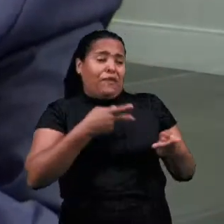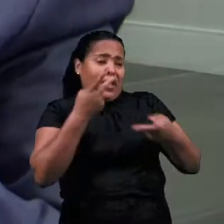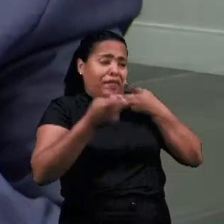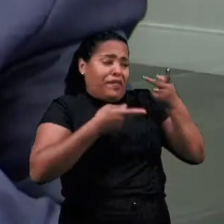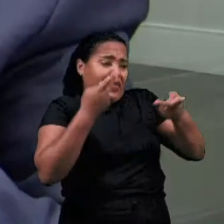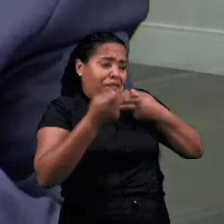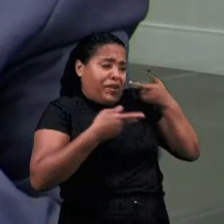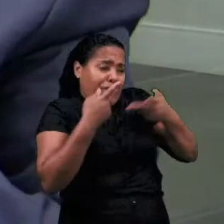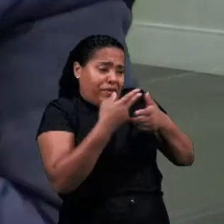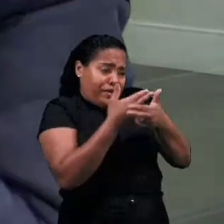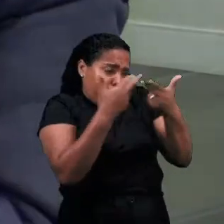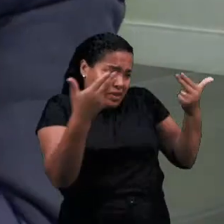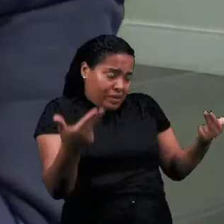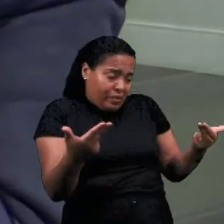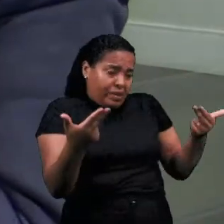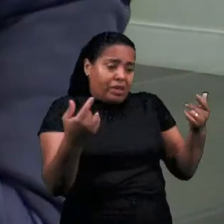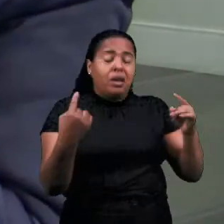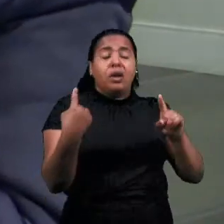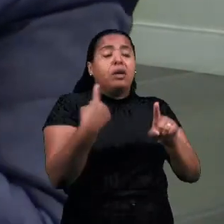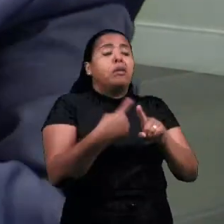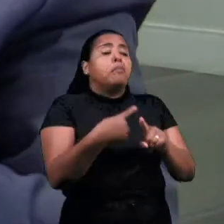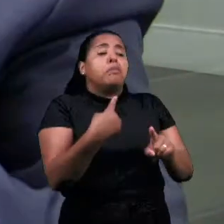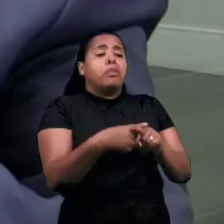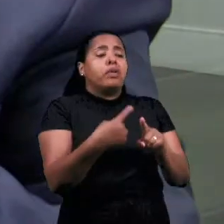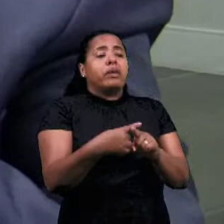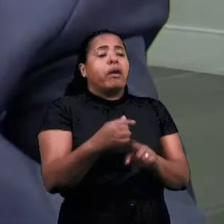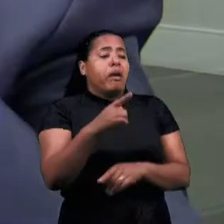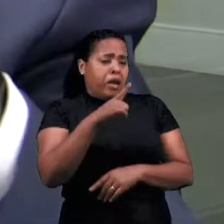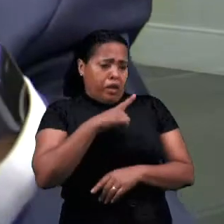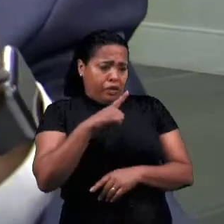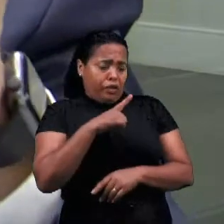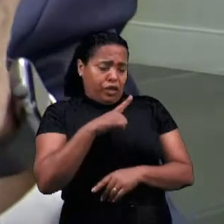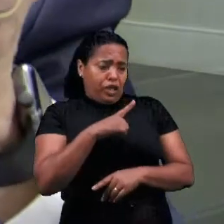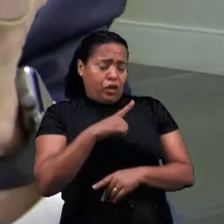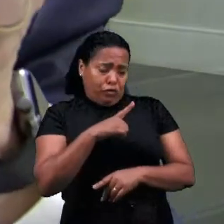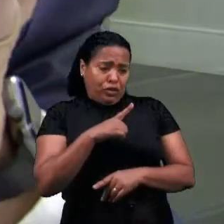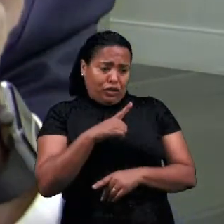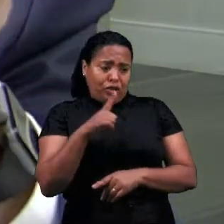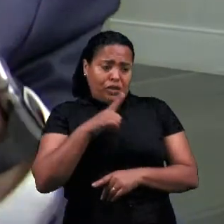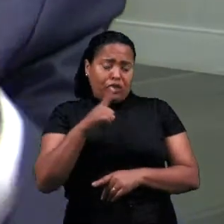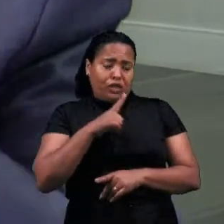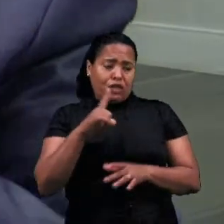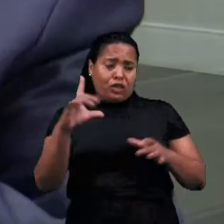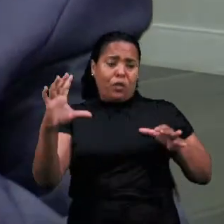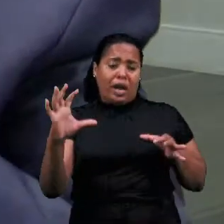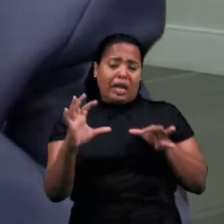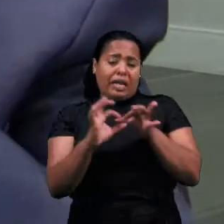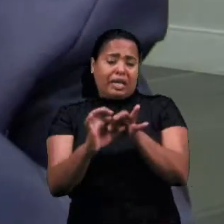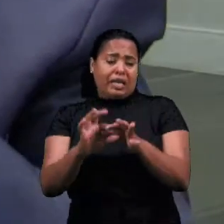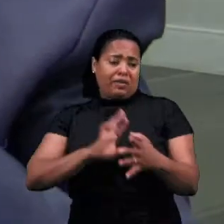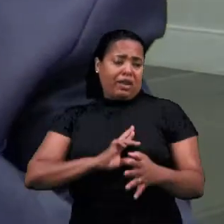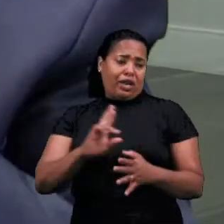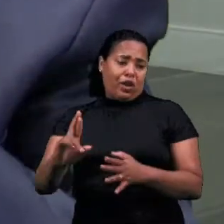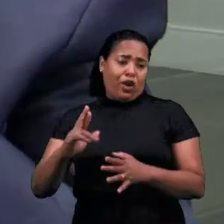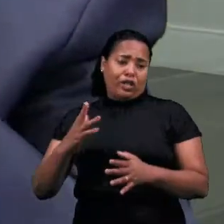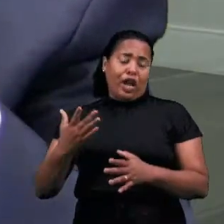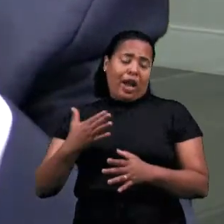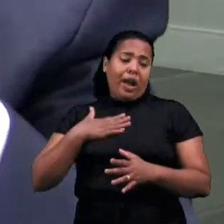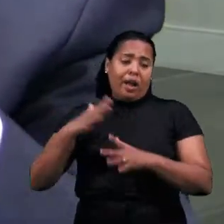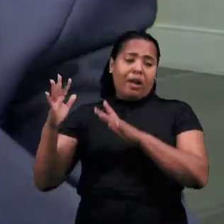daquela. Por quê? Porque eu tinha a minha ligação religiosa, a minha família